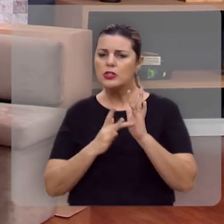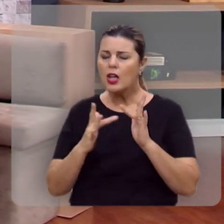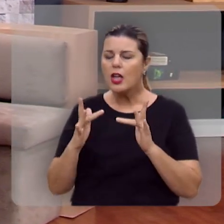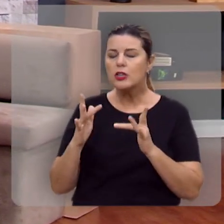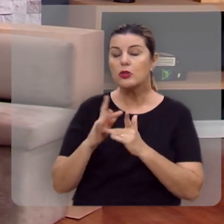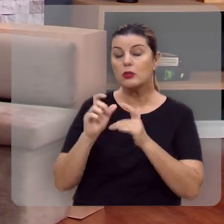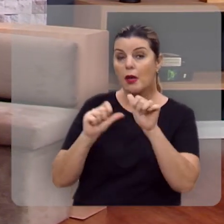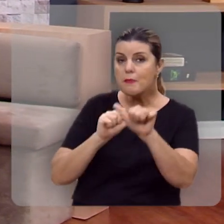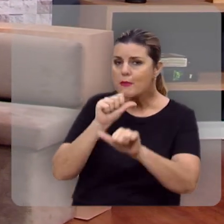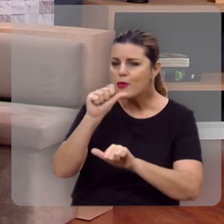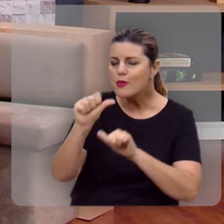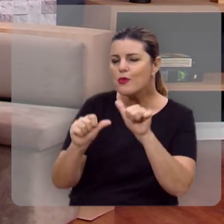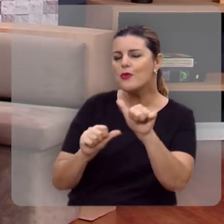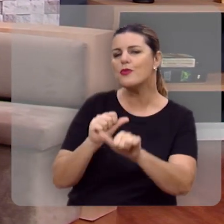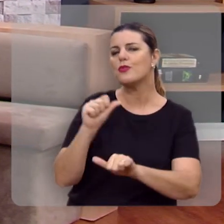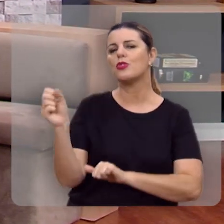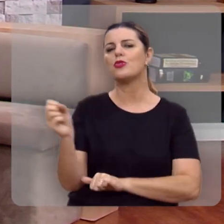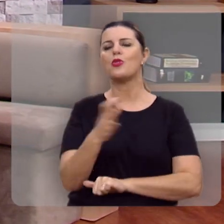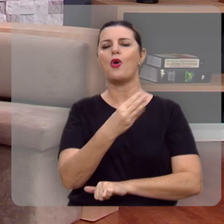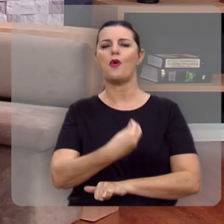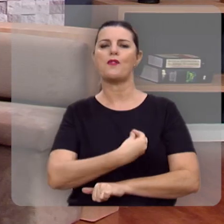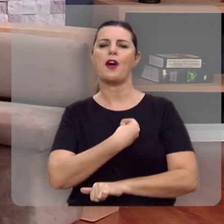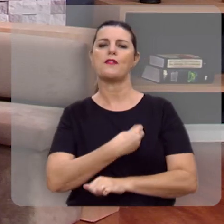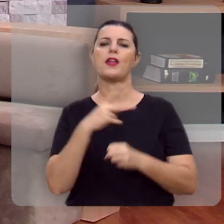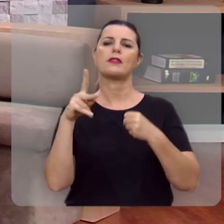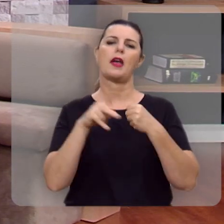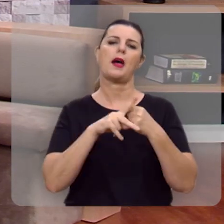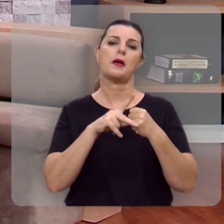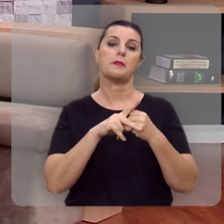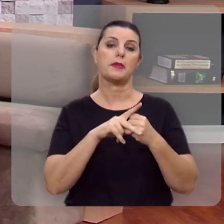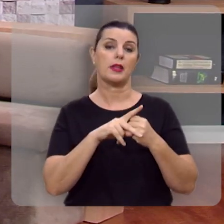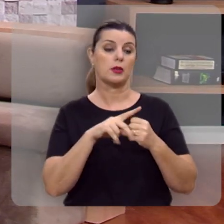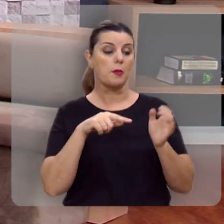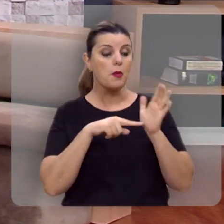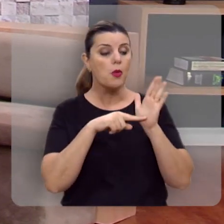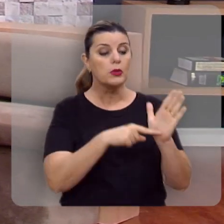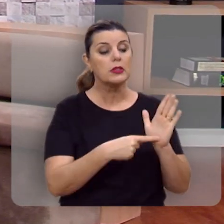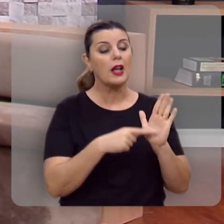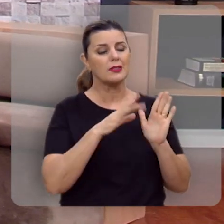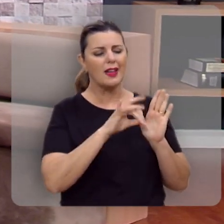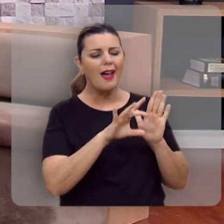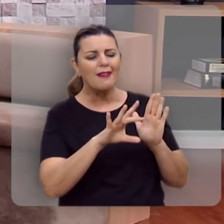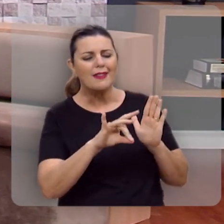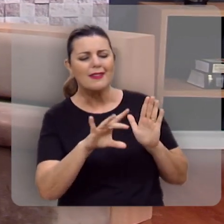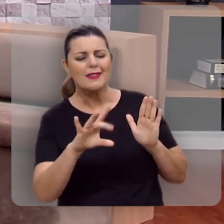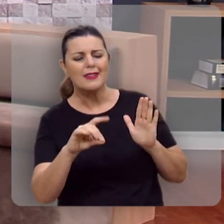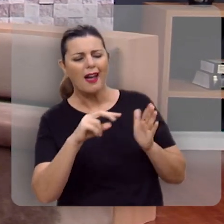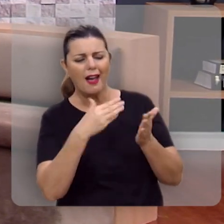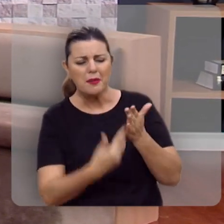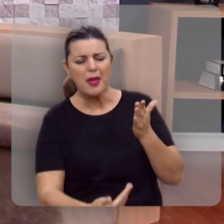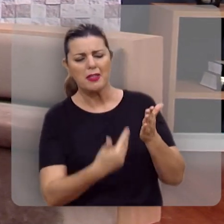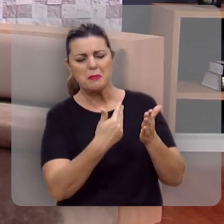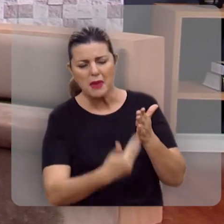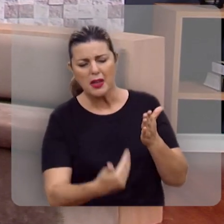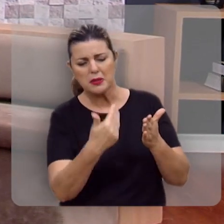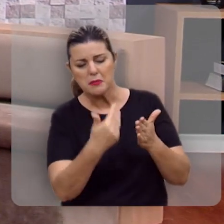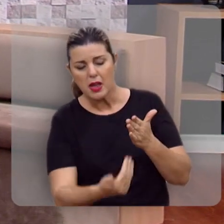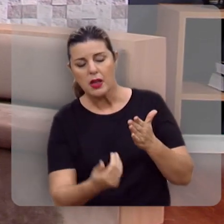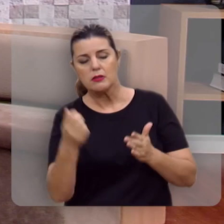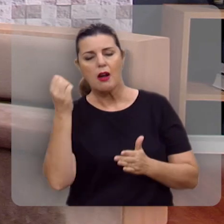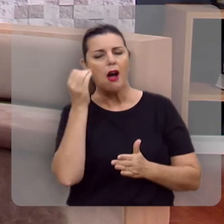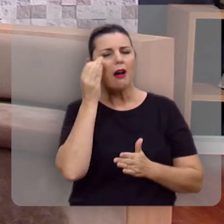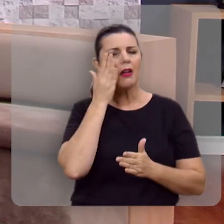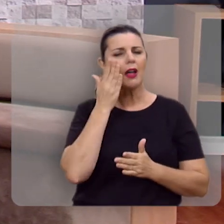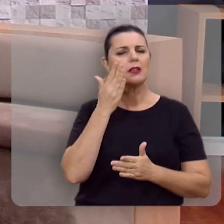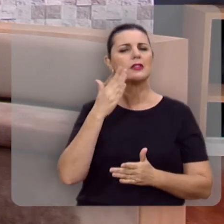está aí restaurando a vida de Pedro, mostrando para ele, para cada queda sua, a graça era suficiente para colocá-lo de pé